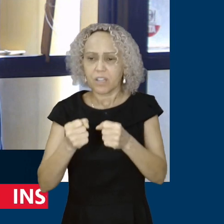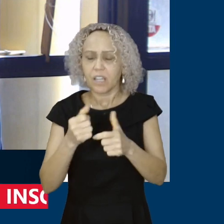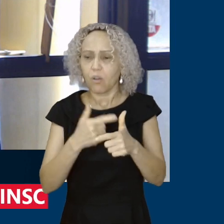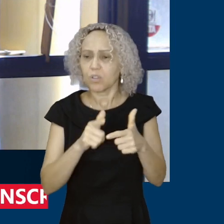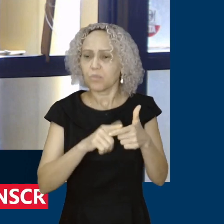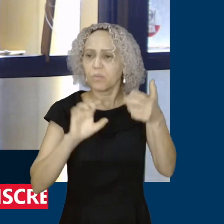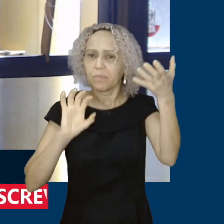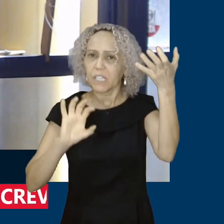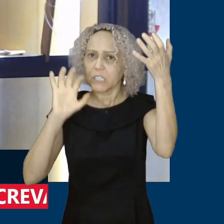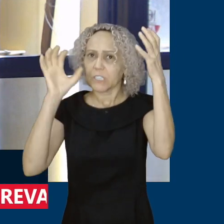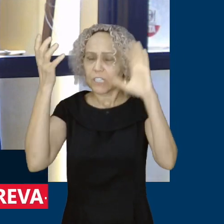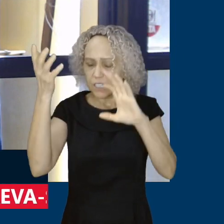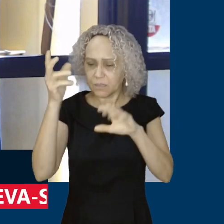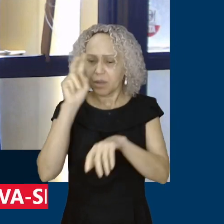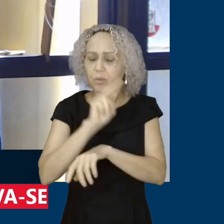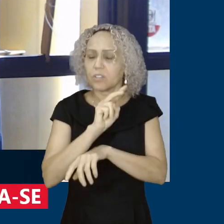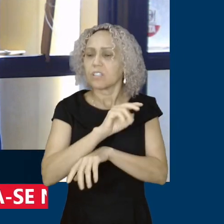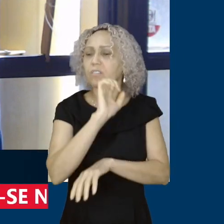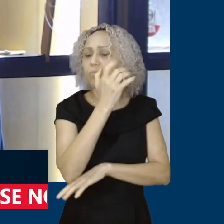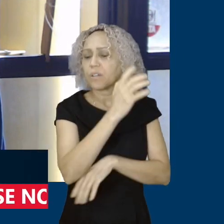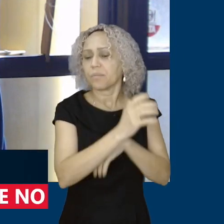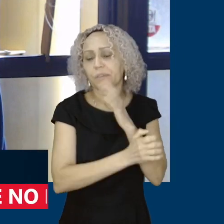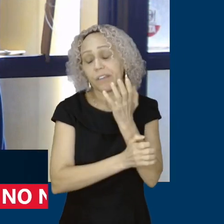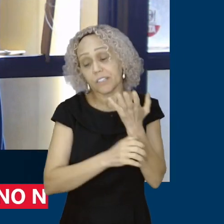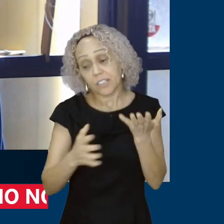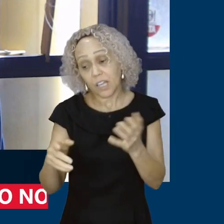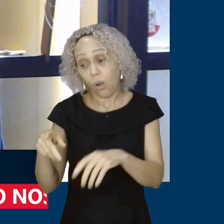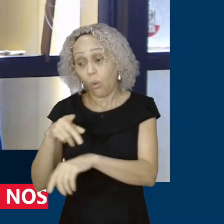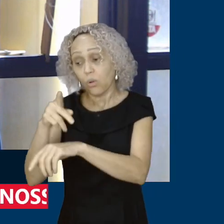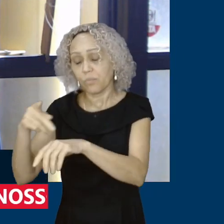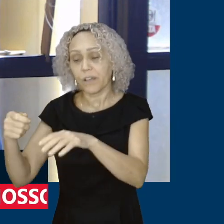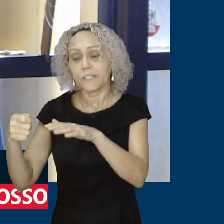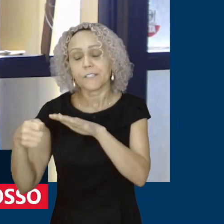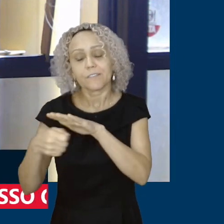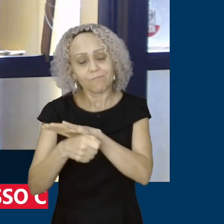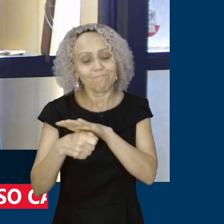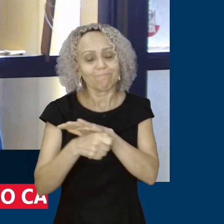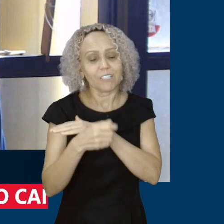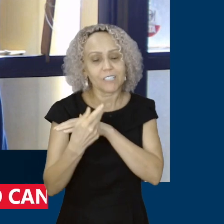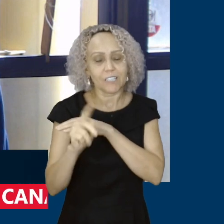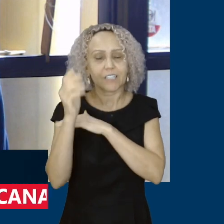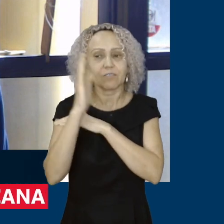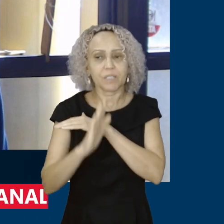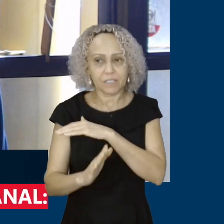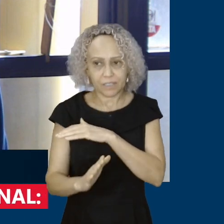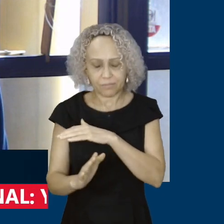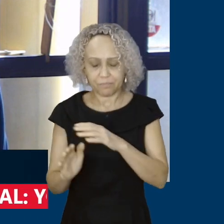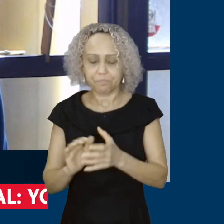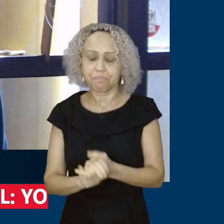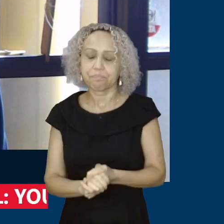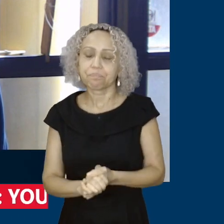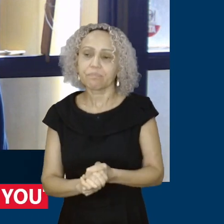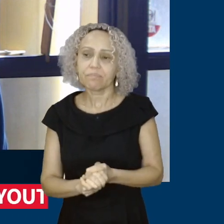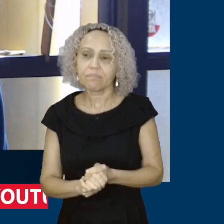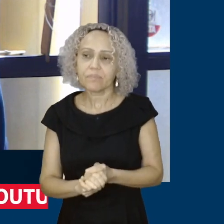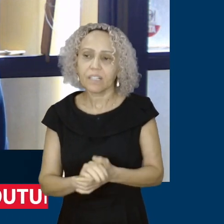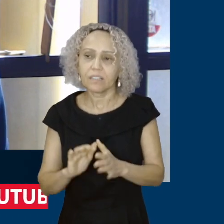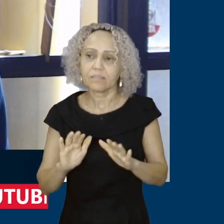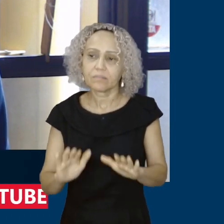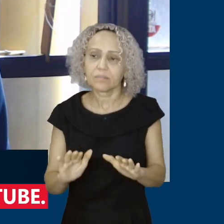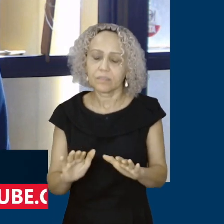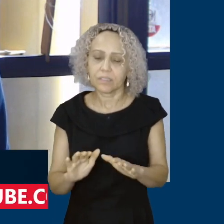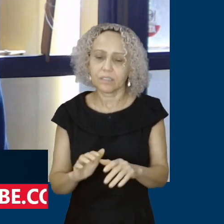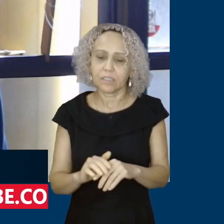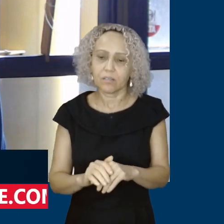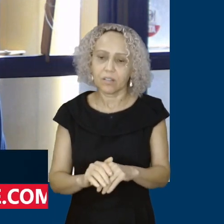celebrar, entendeu, a volta do presidente Lula, tá? Mas volta atualizado com esse desafio que